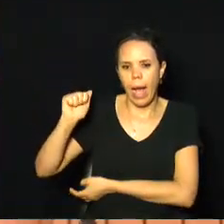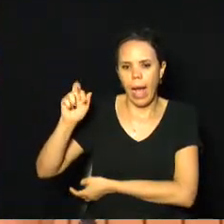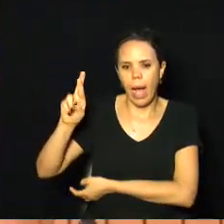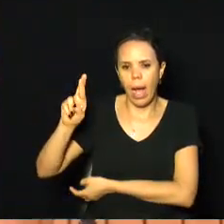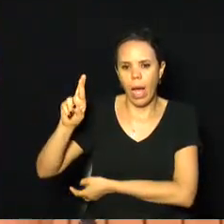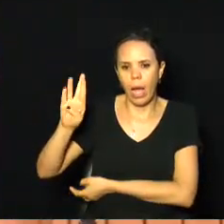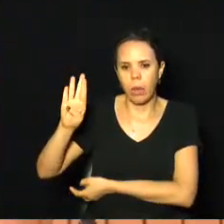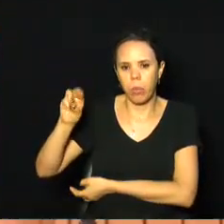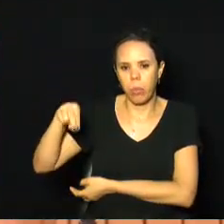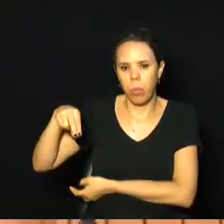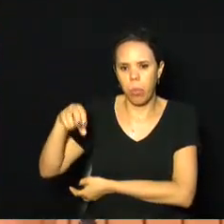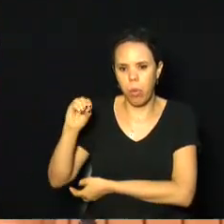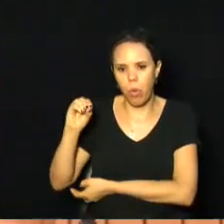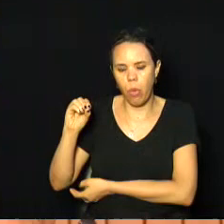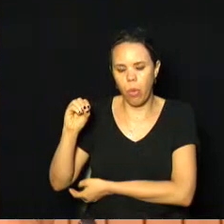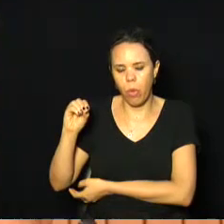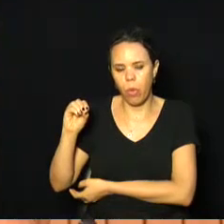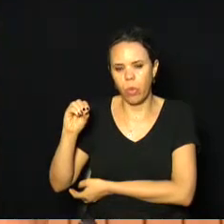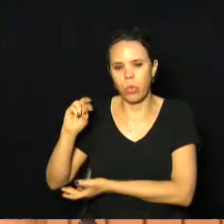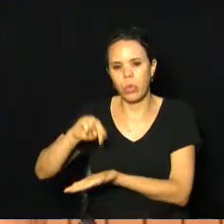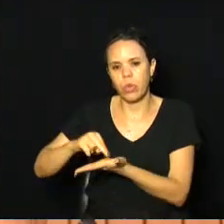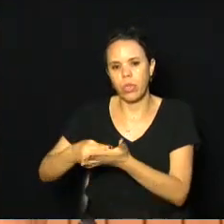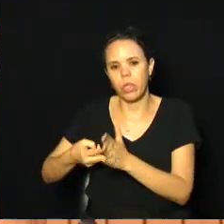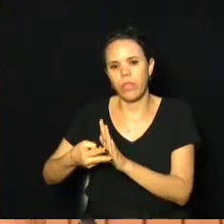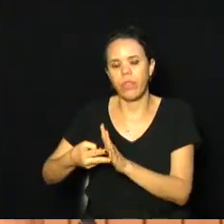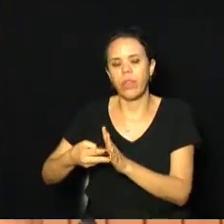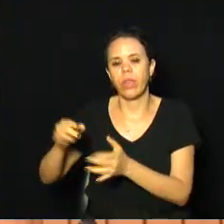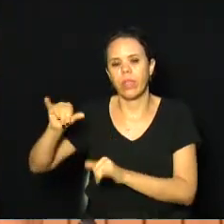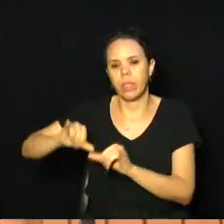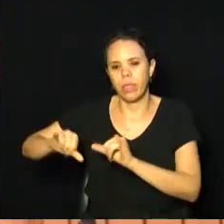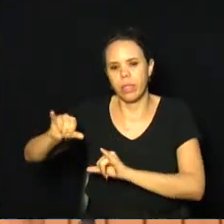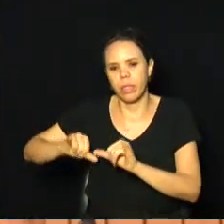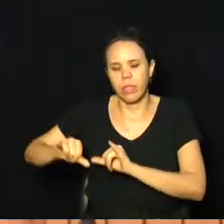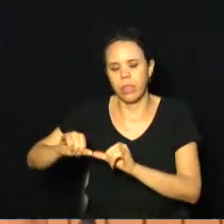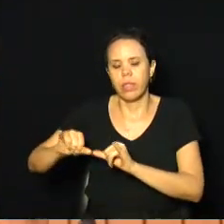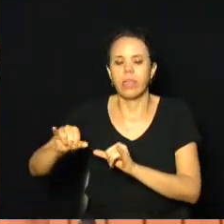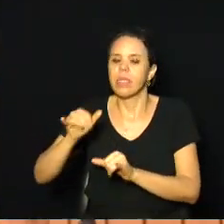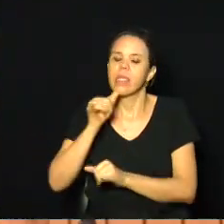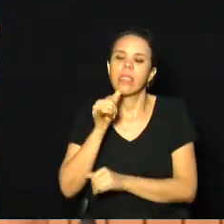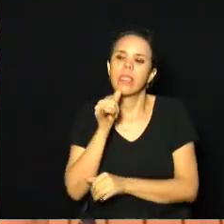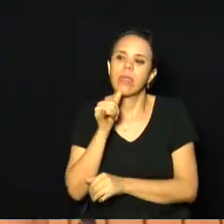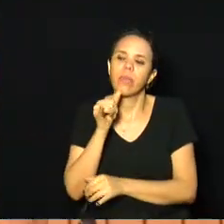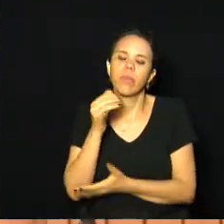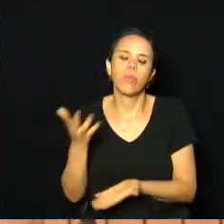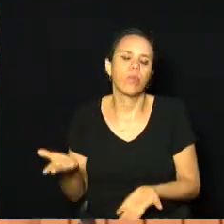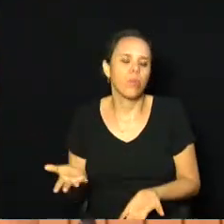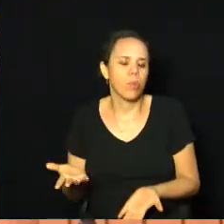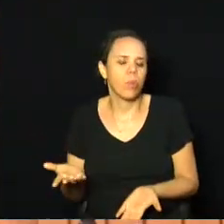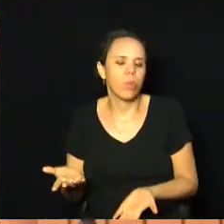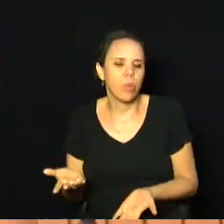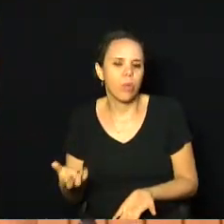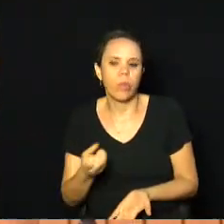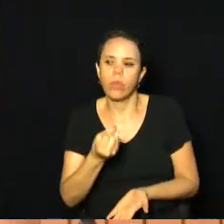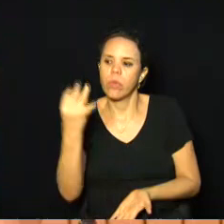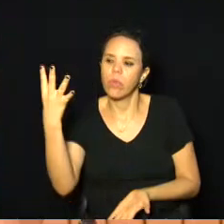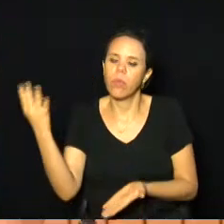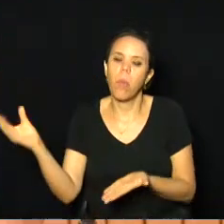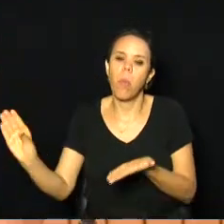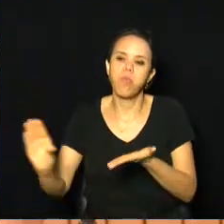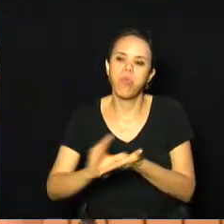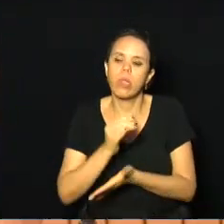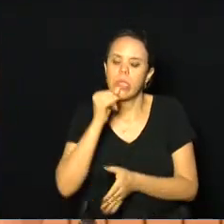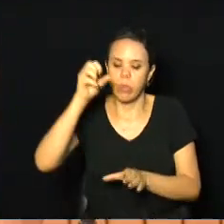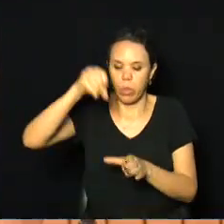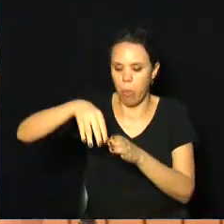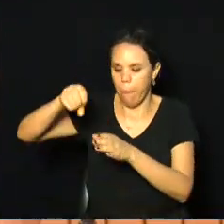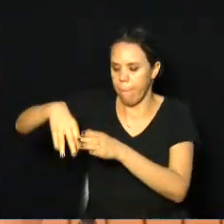carbono? Isto é, traduzindo, créditos de carbono. Quando você planta uma árvore,